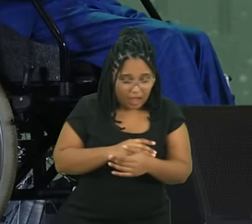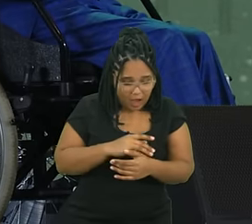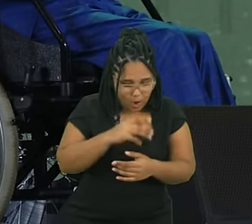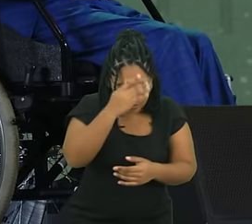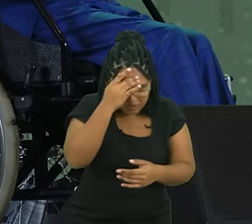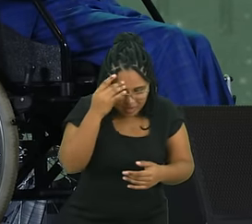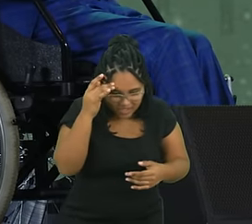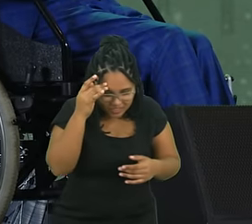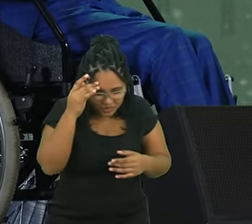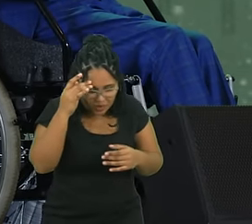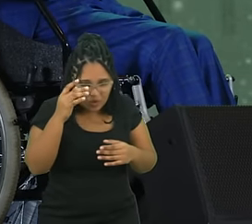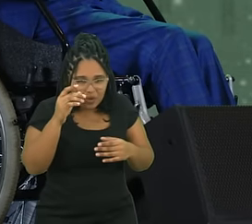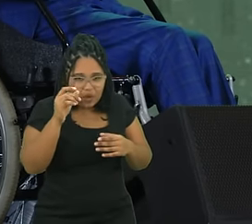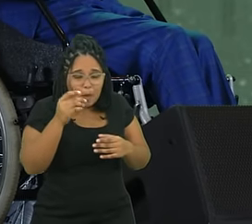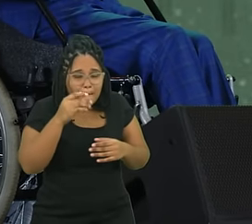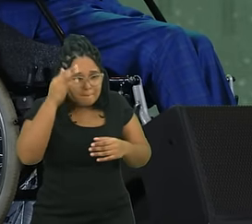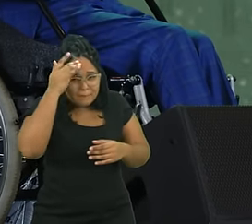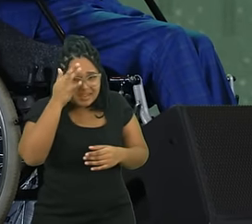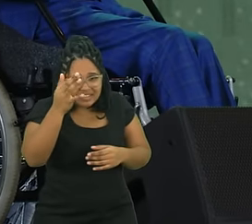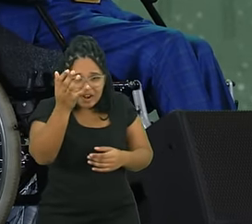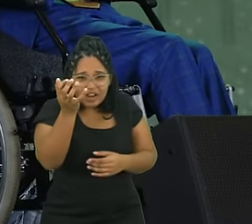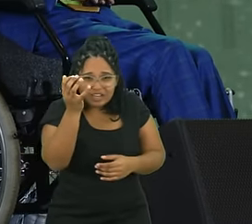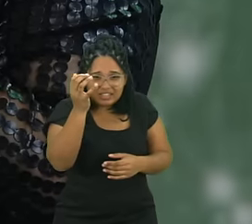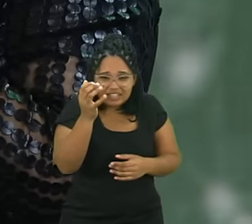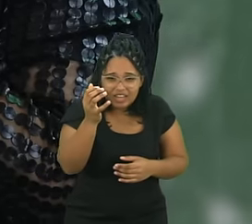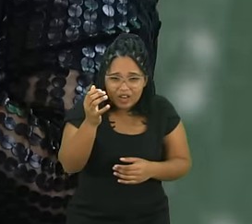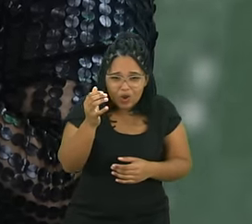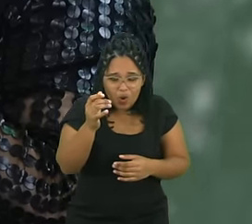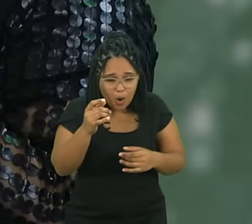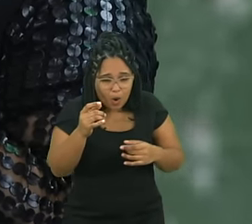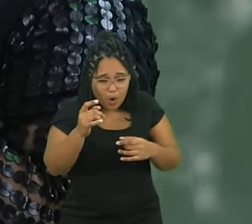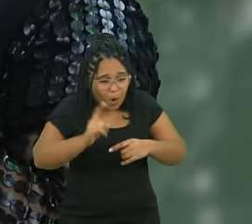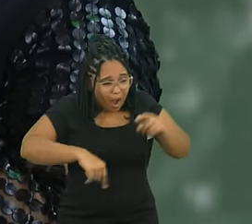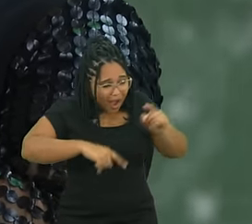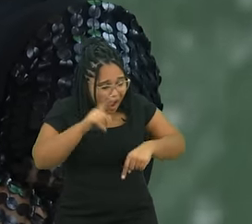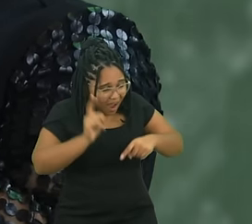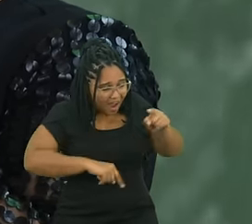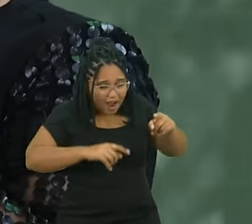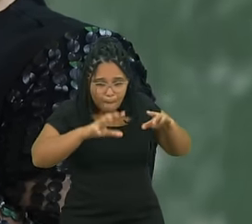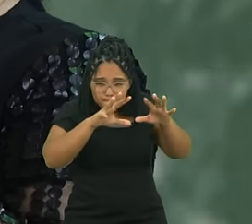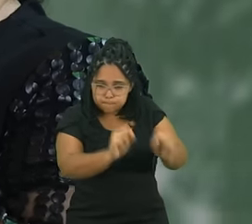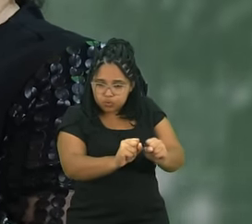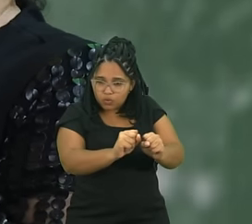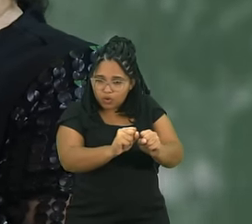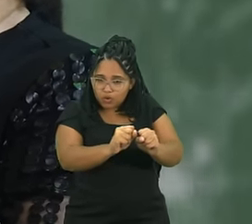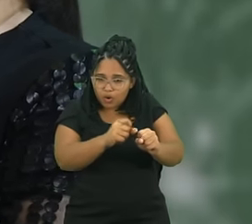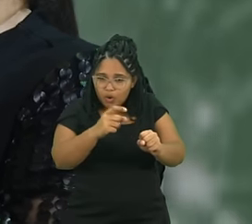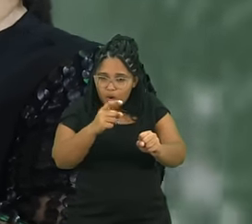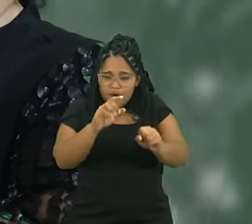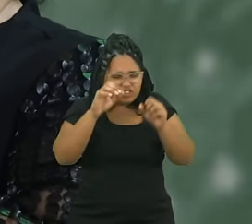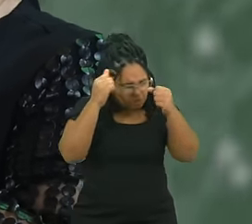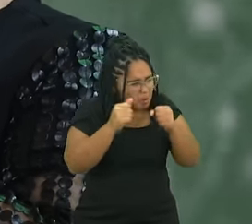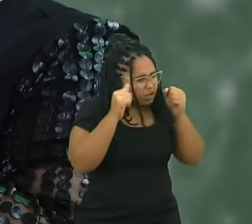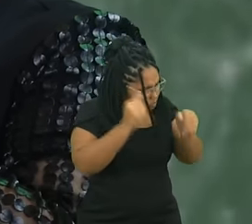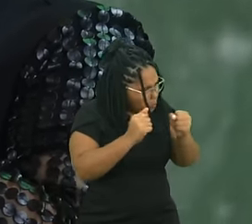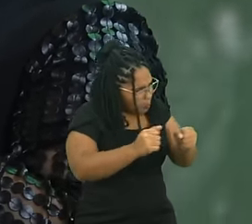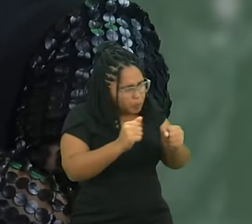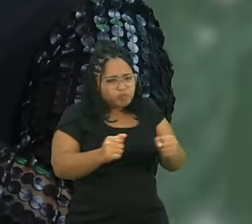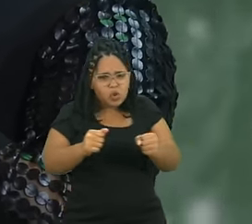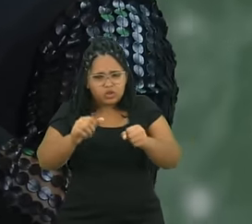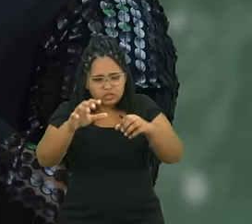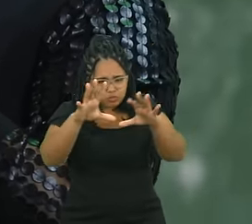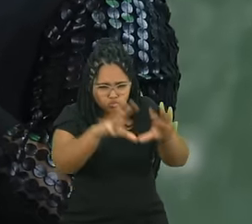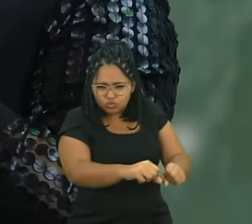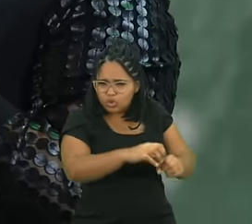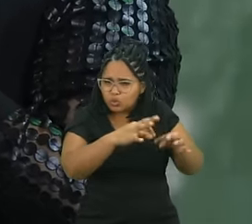e ele partir. Porque eu tenho um Deus vivo e poderoso que vai levantar ele desta cama